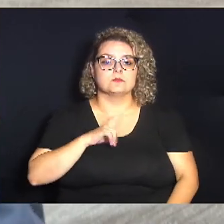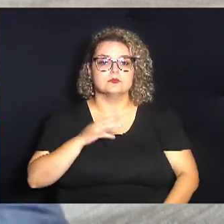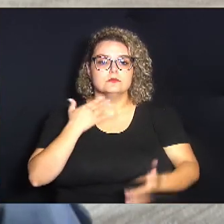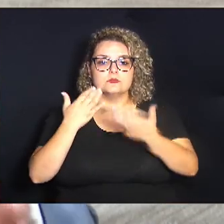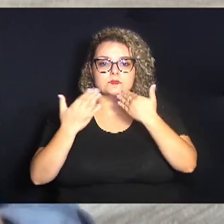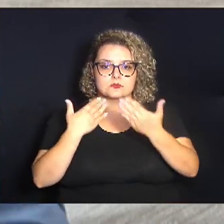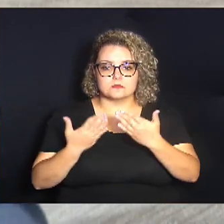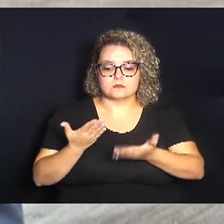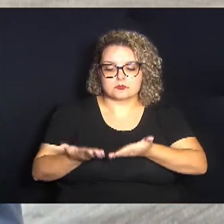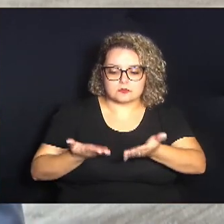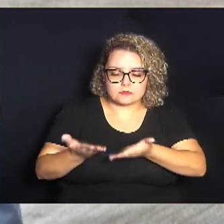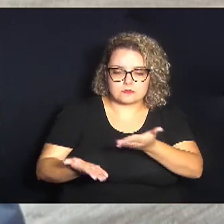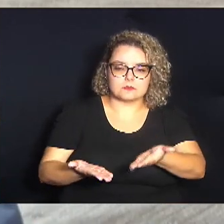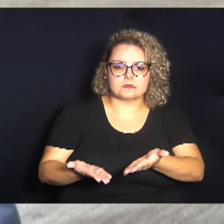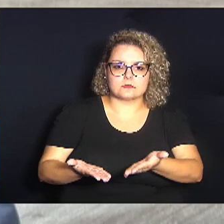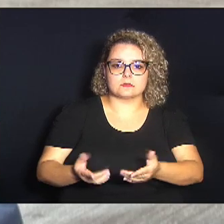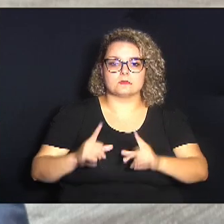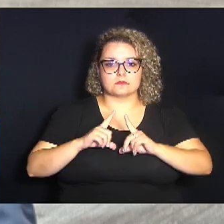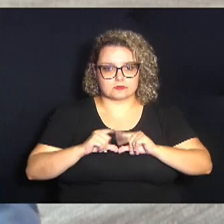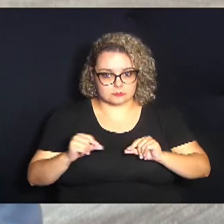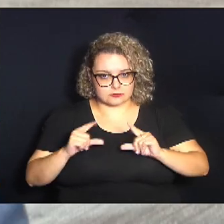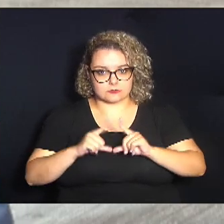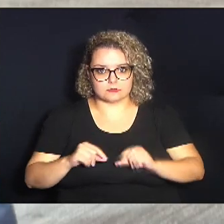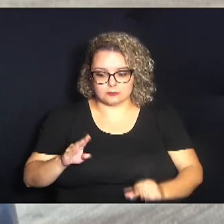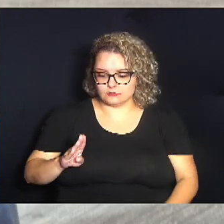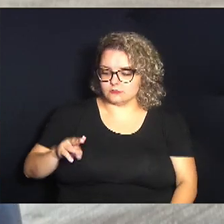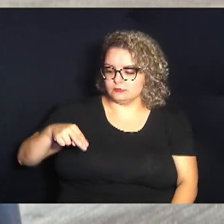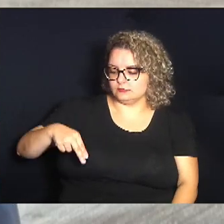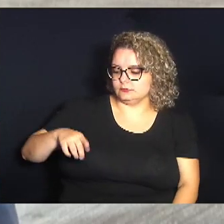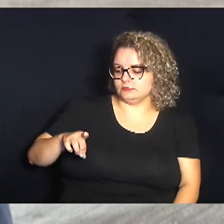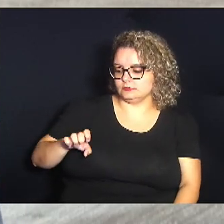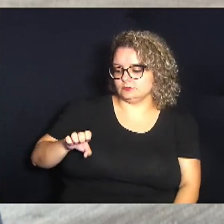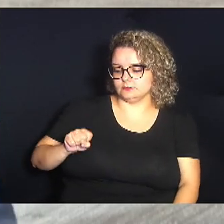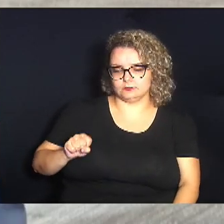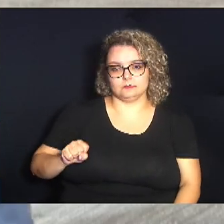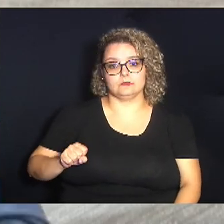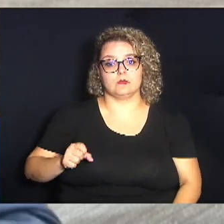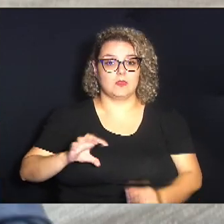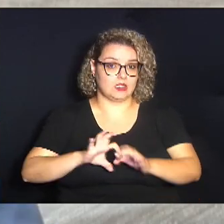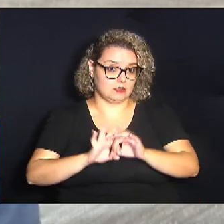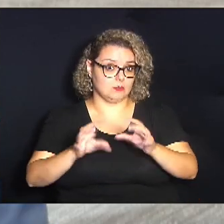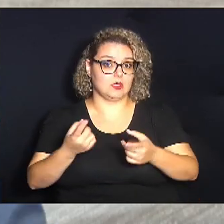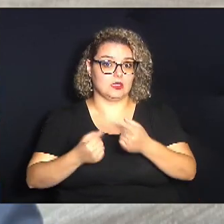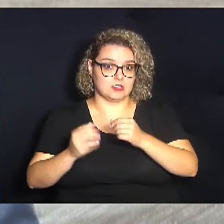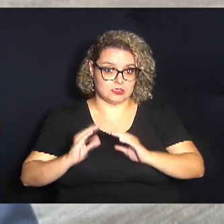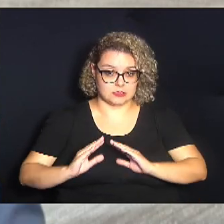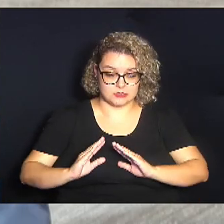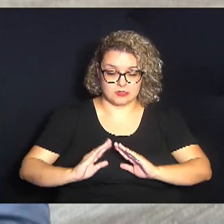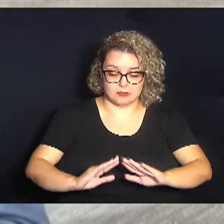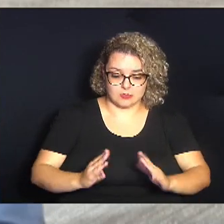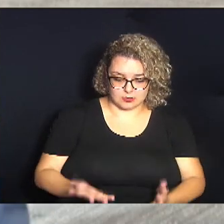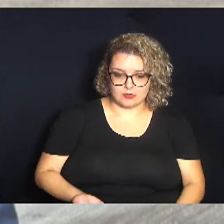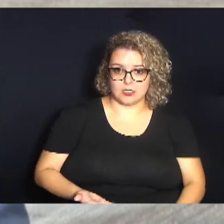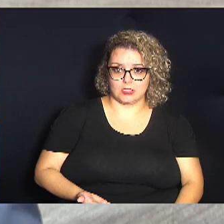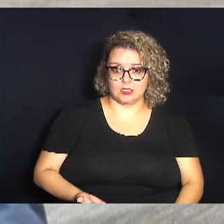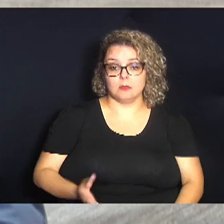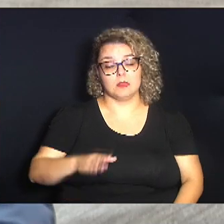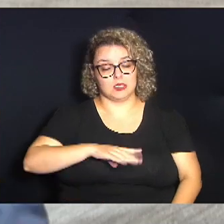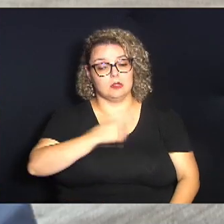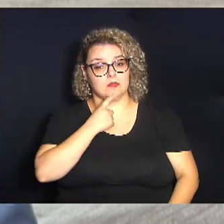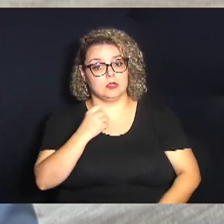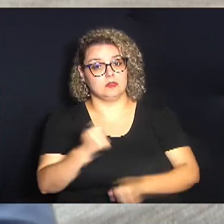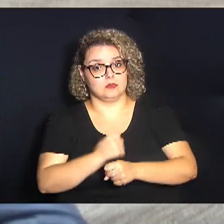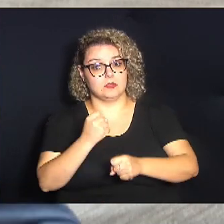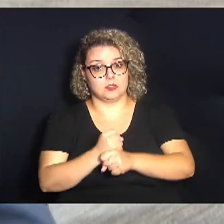uma tratativa em Brasília para que o BNDES disponibilize esse valor para que Campinas tenha condições de realizar essas obras.